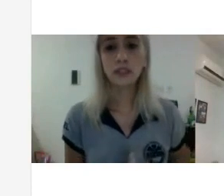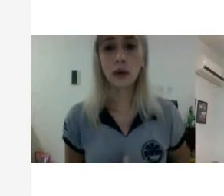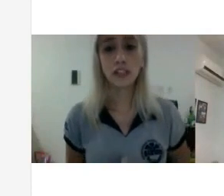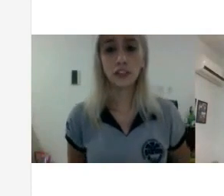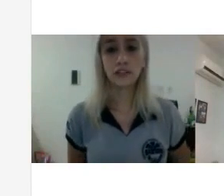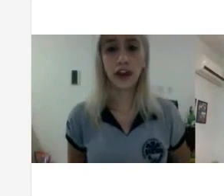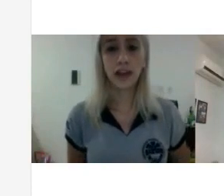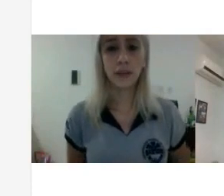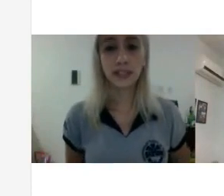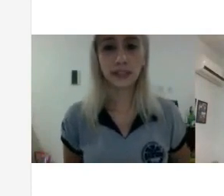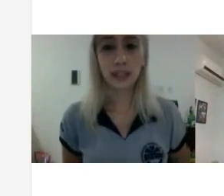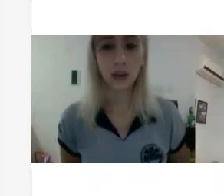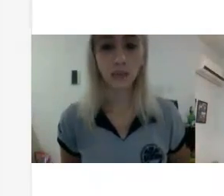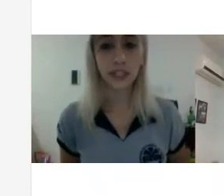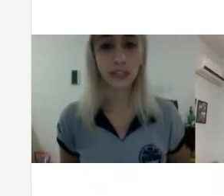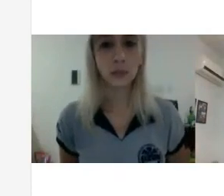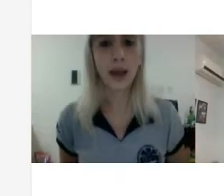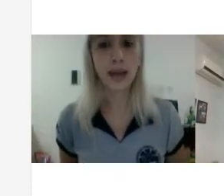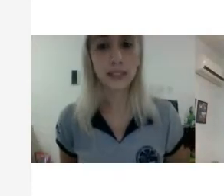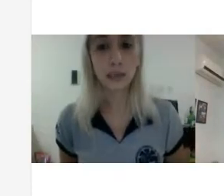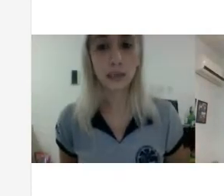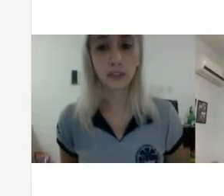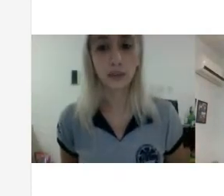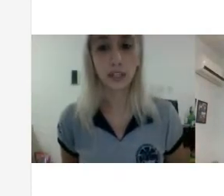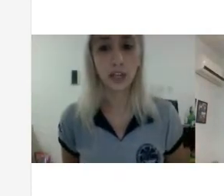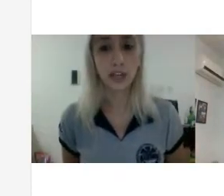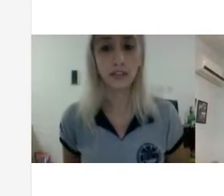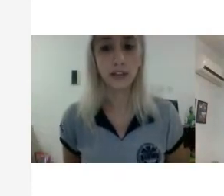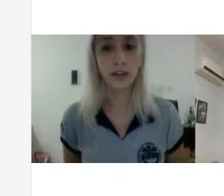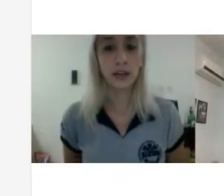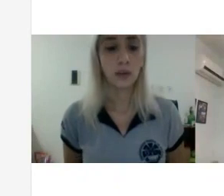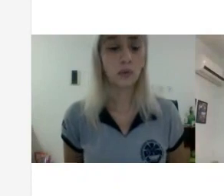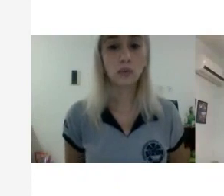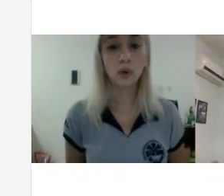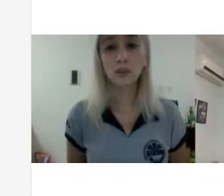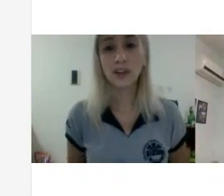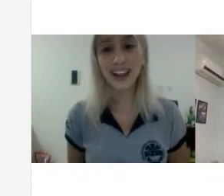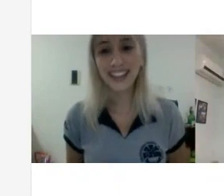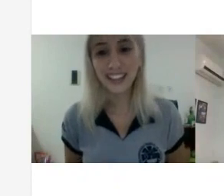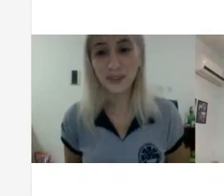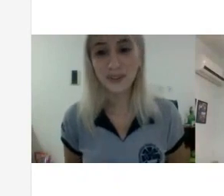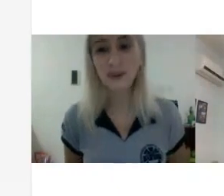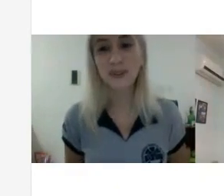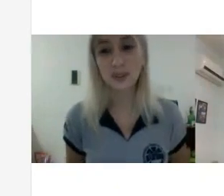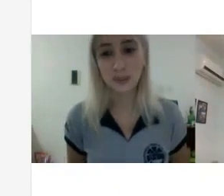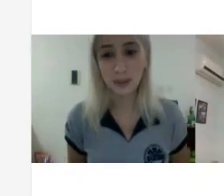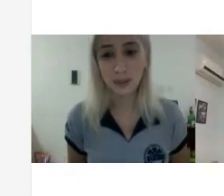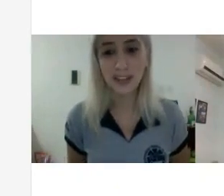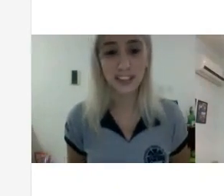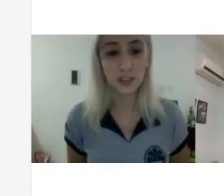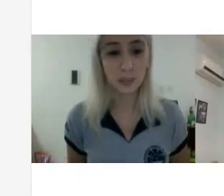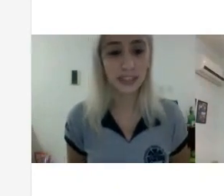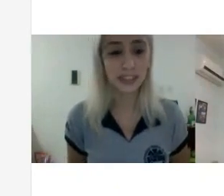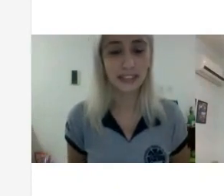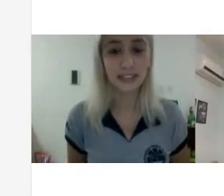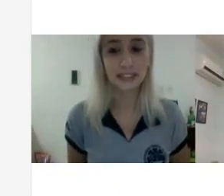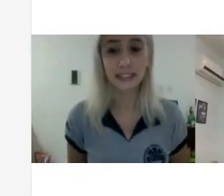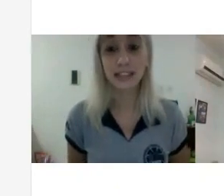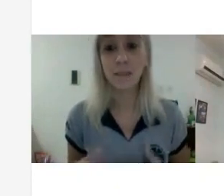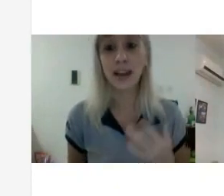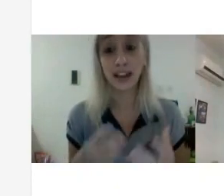Então, pessoal, a gente vai apresentar um texto base que a professora Jennifer, com todo carinho, construiu para a gente